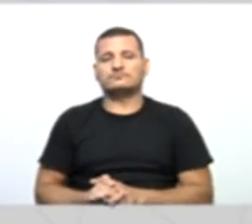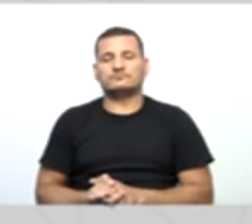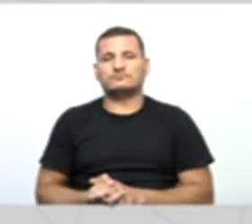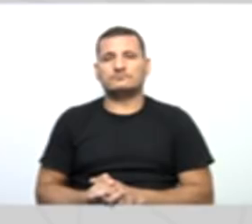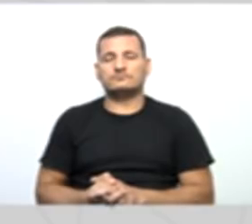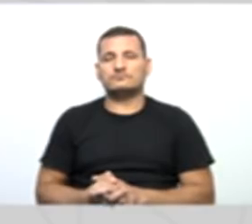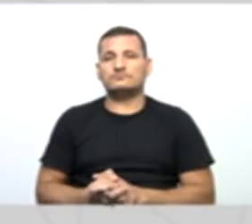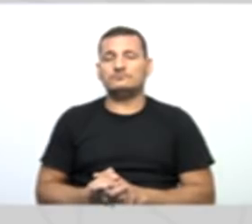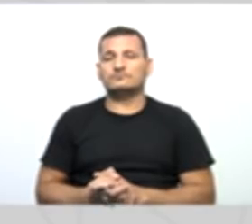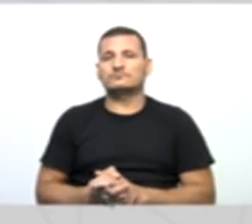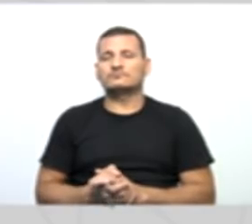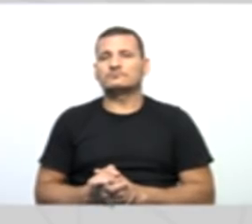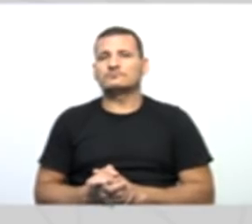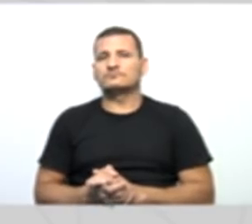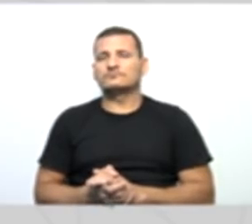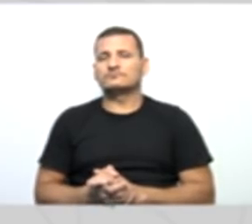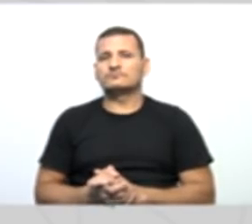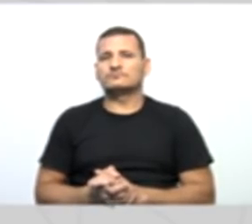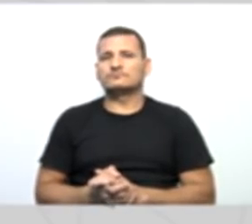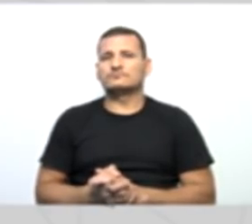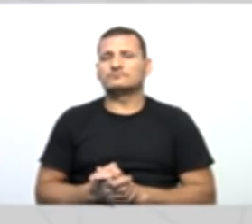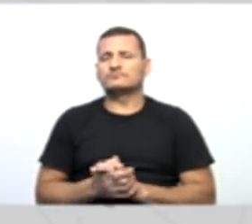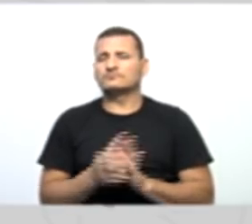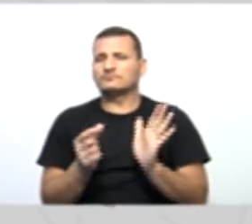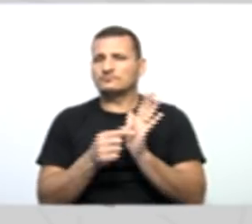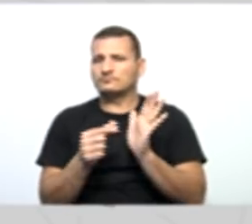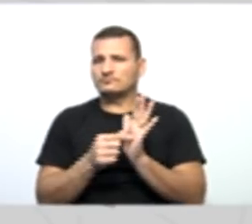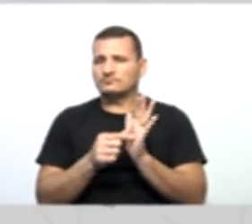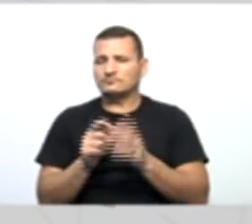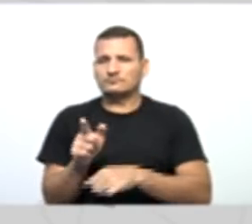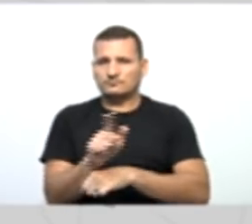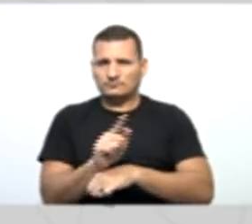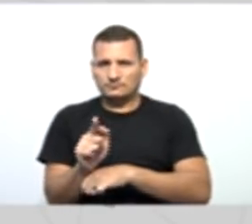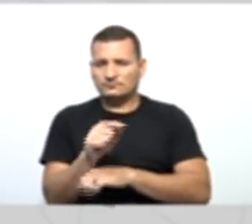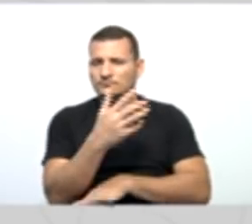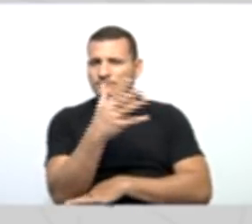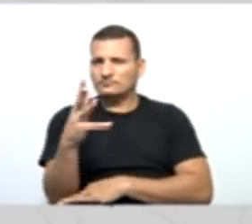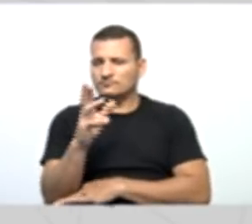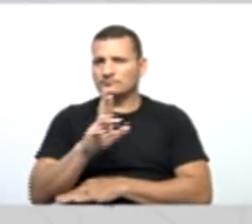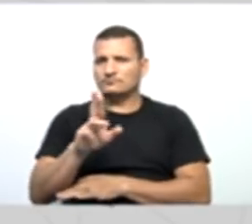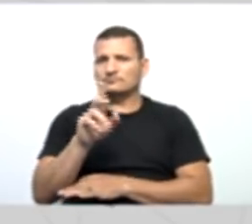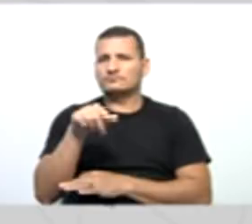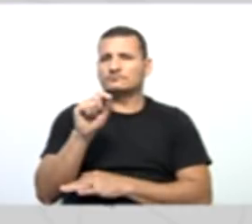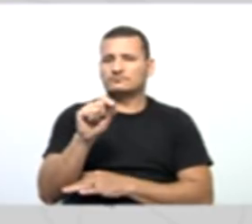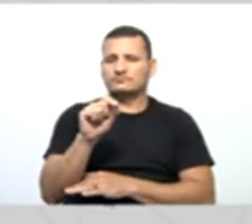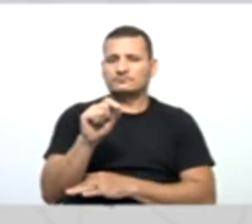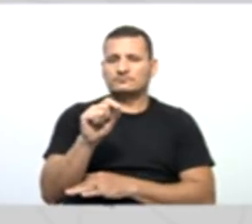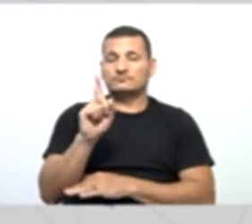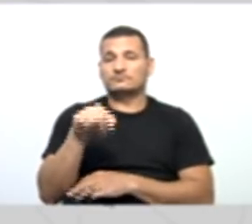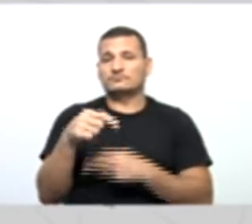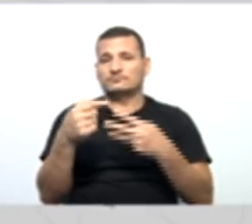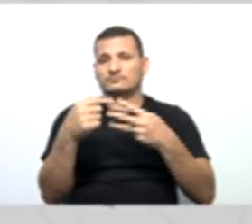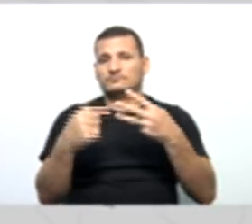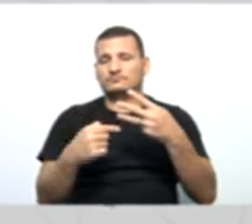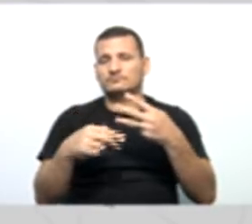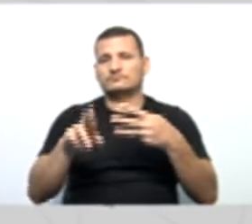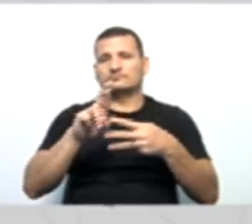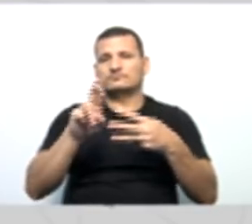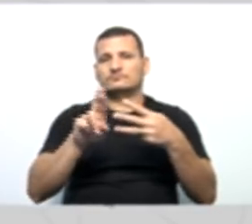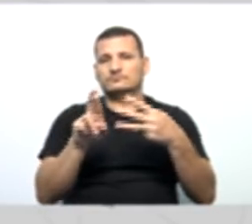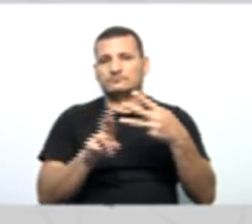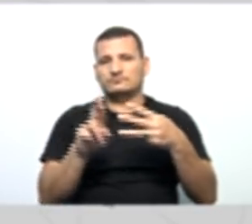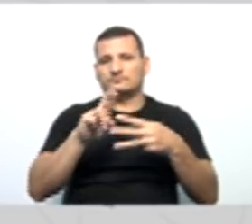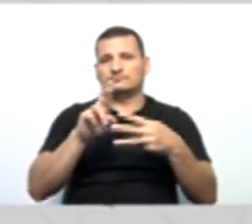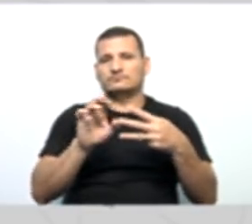das ferramentas de gerenciamento ambiental utilizadas é a chamada 3 R's: